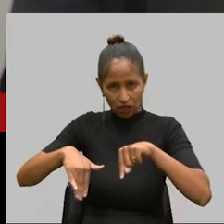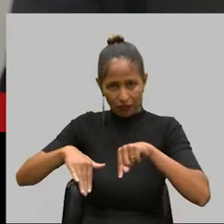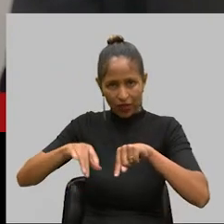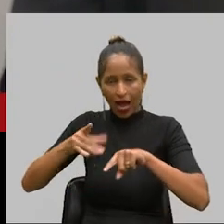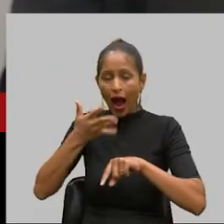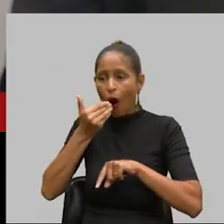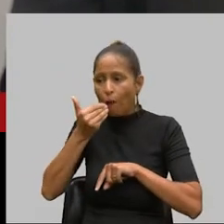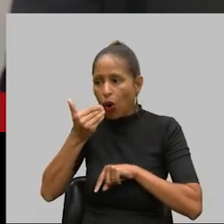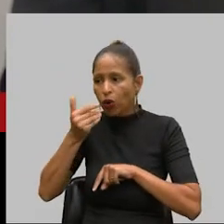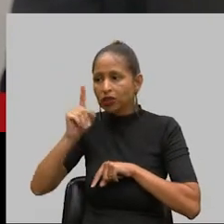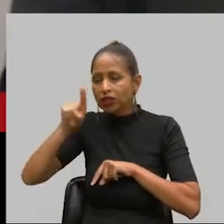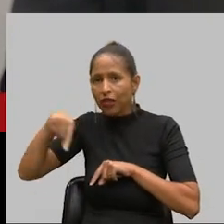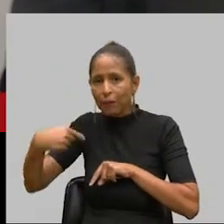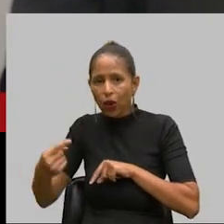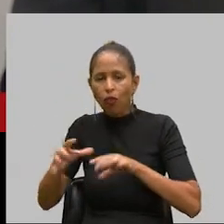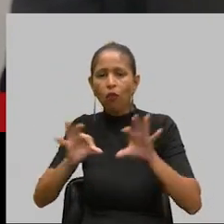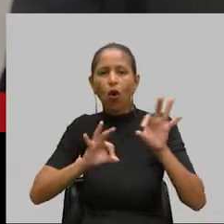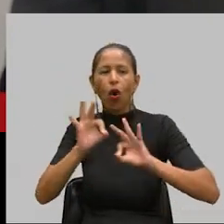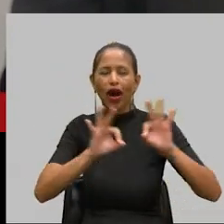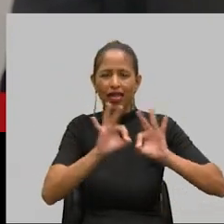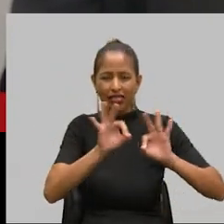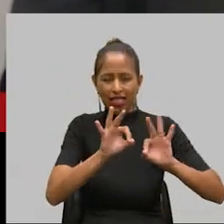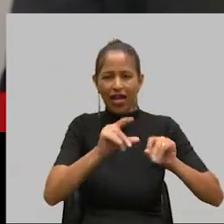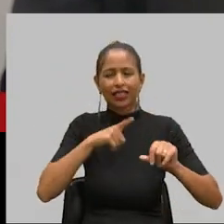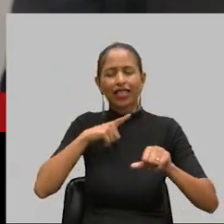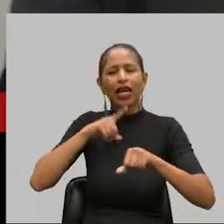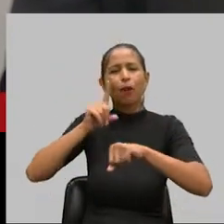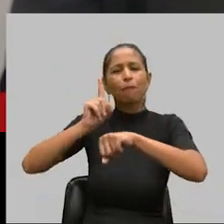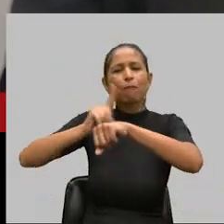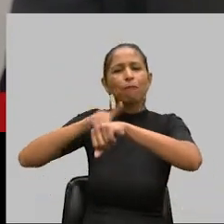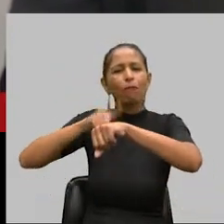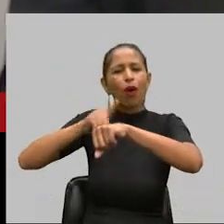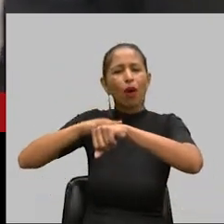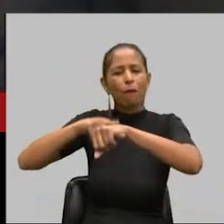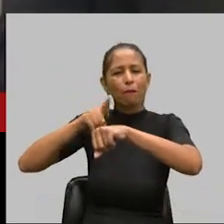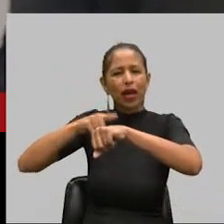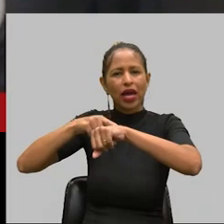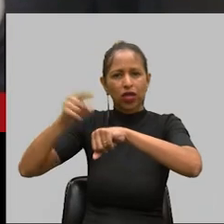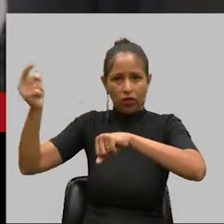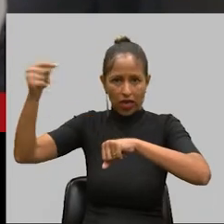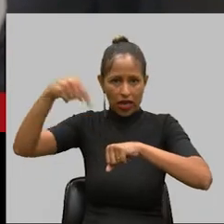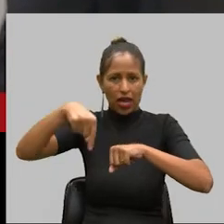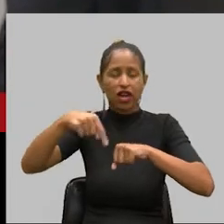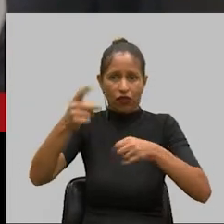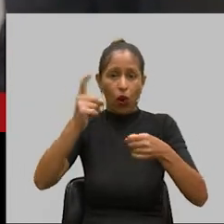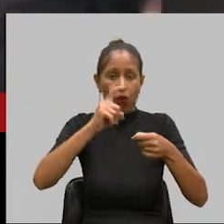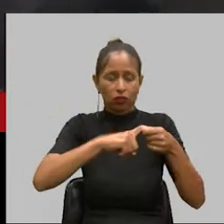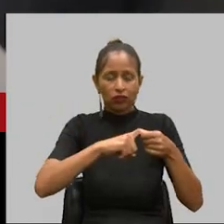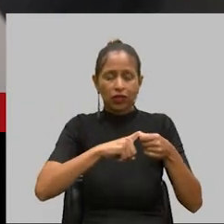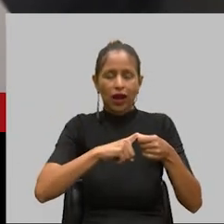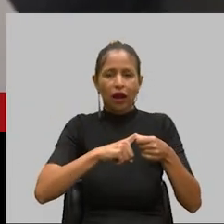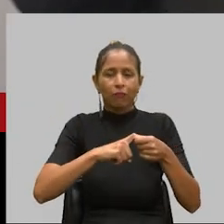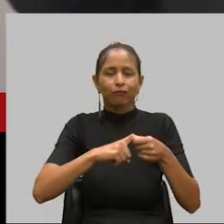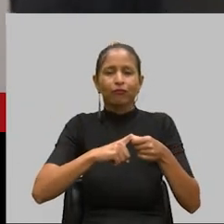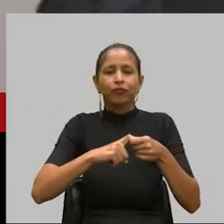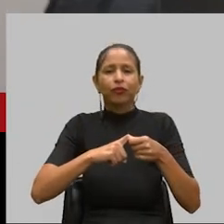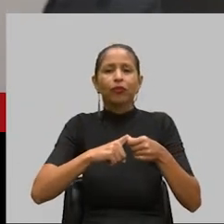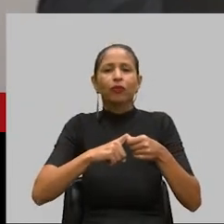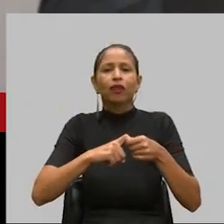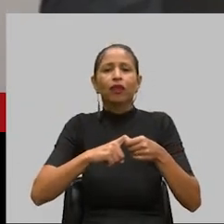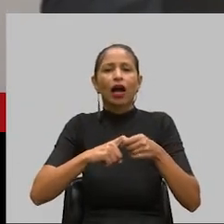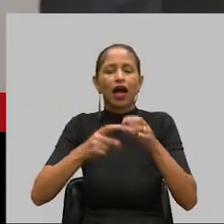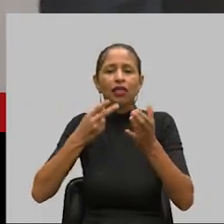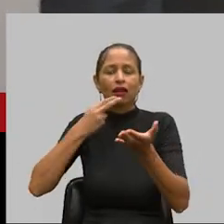almoço então já nos organizarmos e ter um momento aqui assim que ele tiver condições de retornar eh em que a gente faça essa